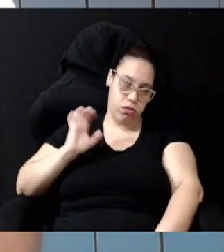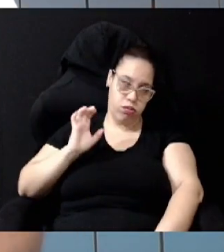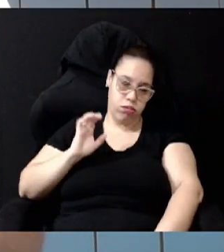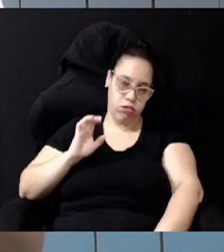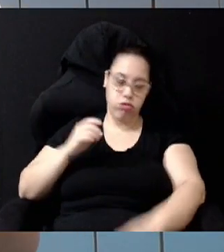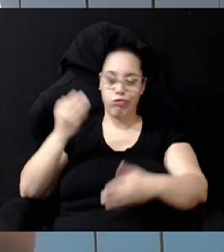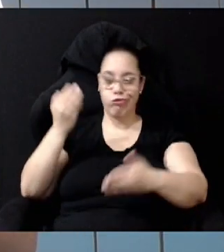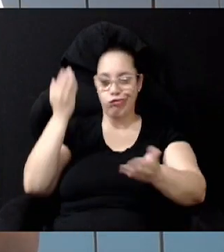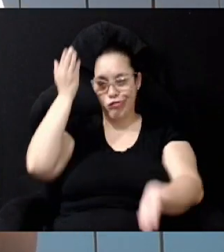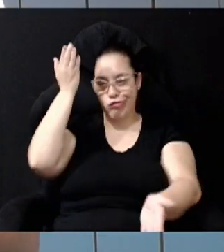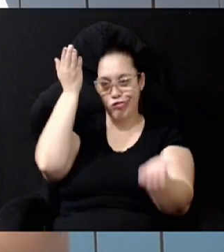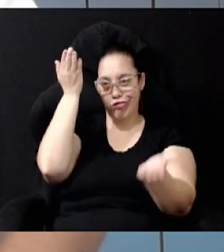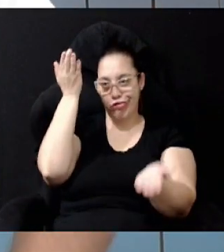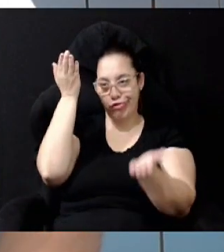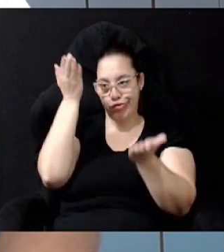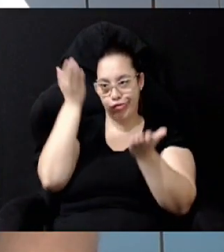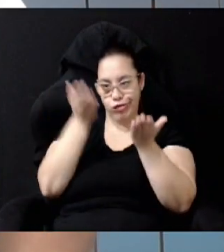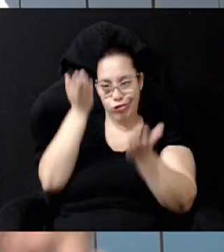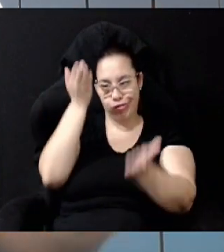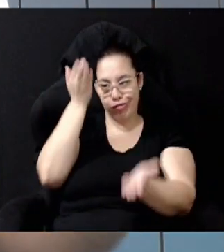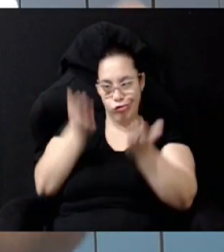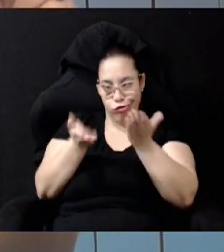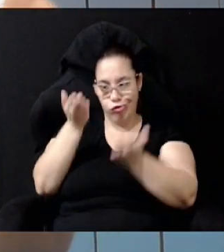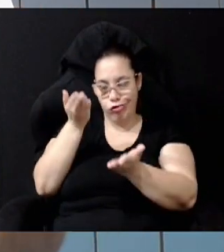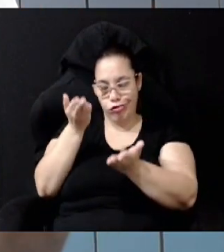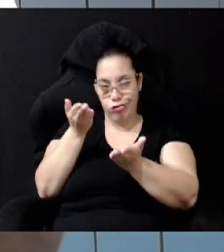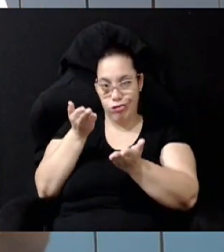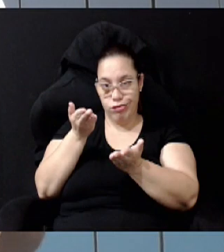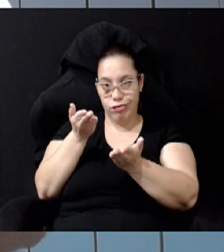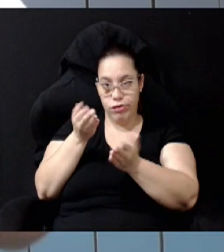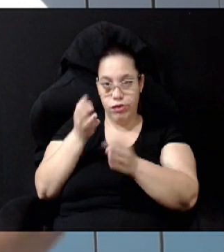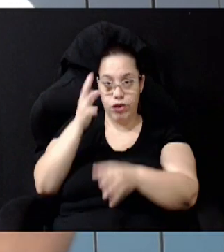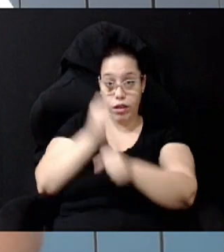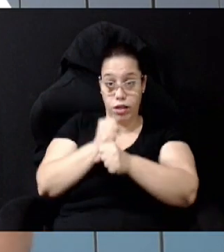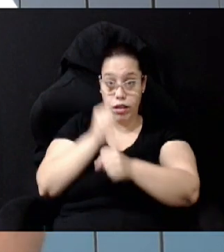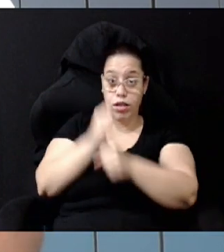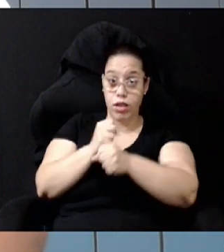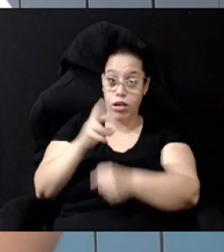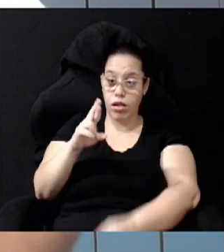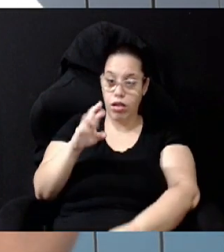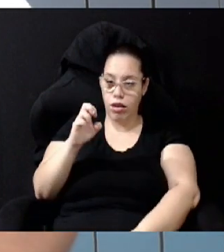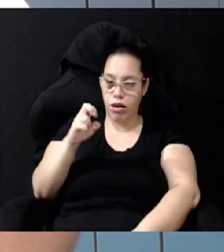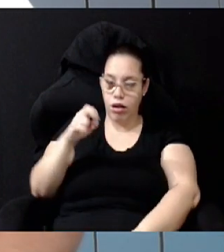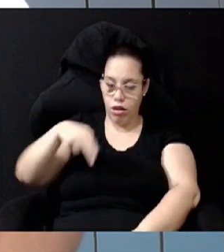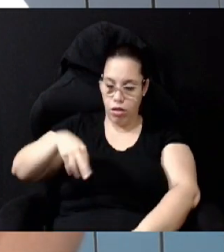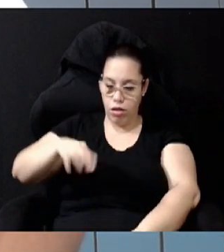ser revista, e isso também tem que estar nessa conta. Eu acho, doutora Renata, vereador Paulo